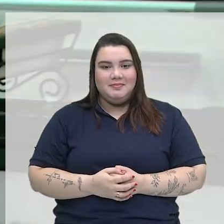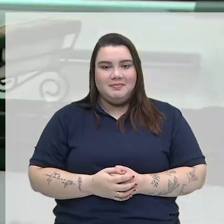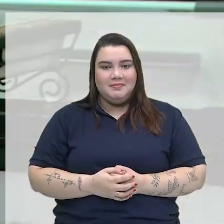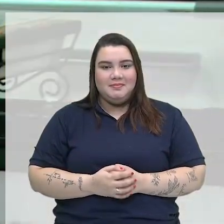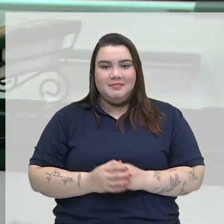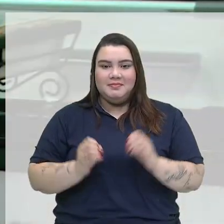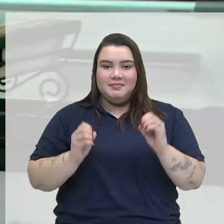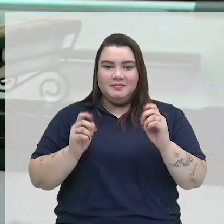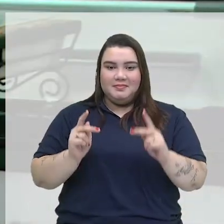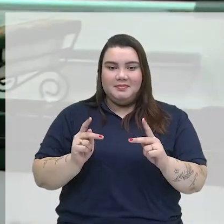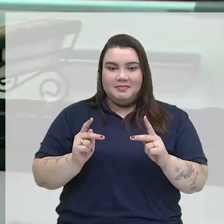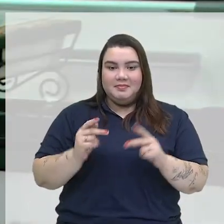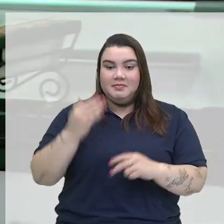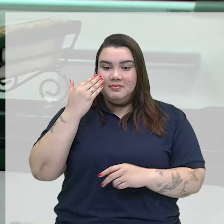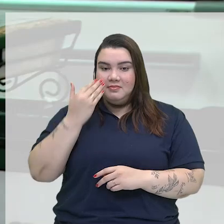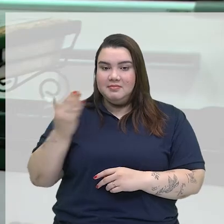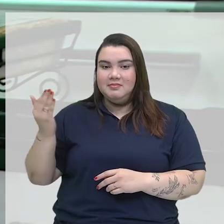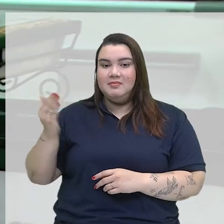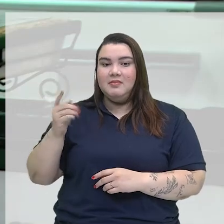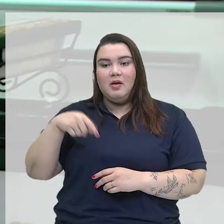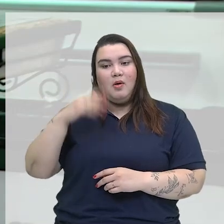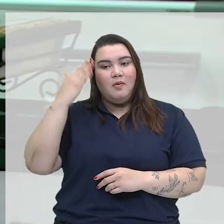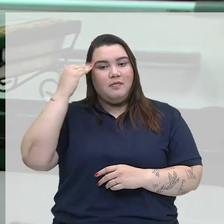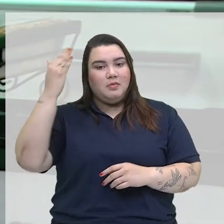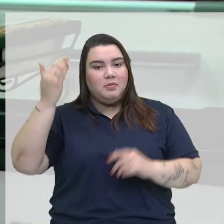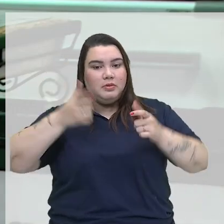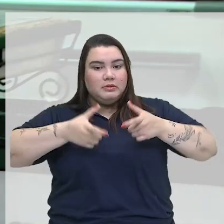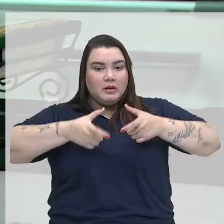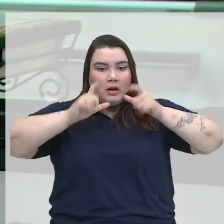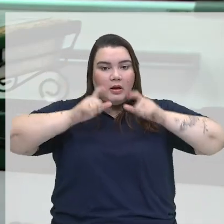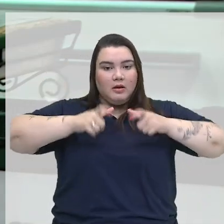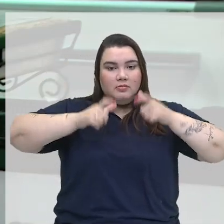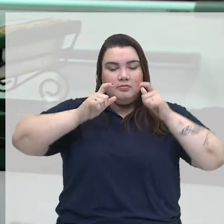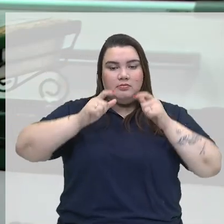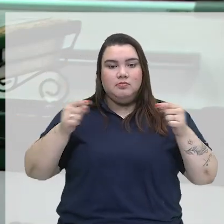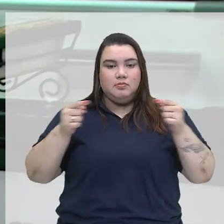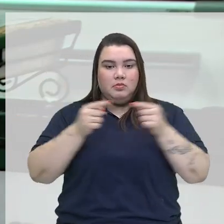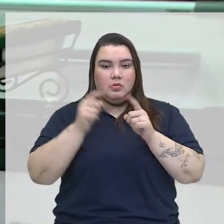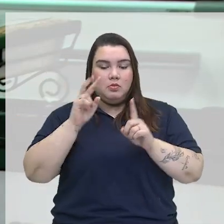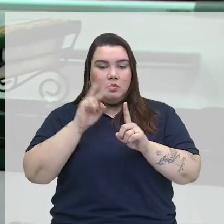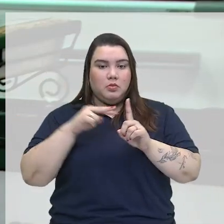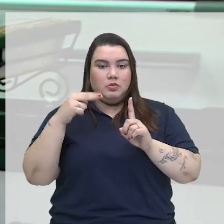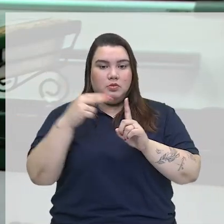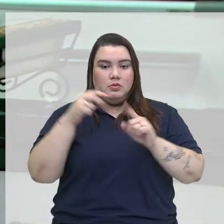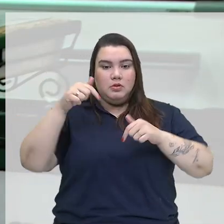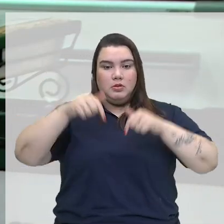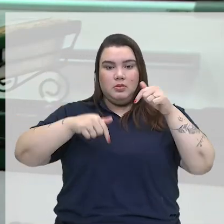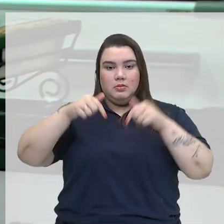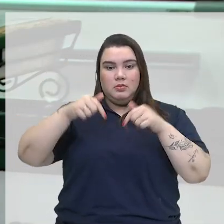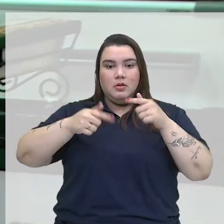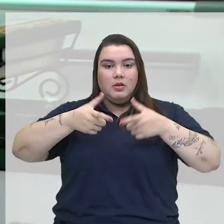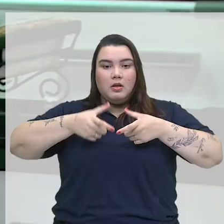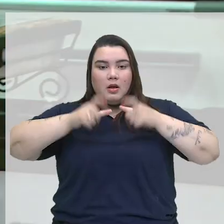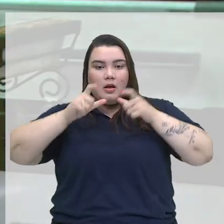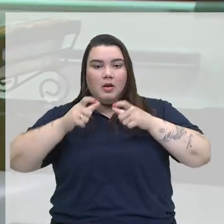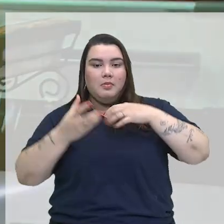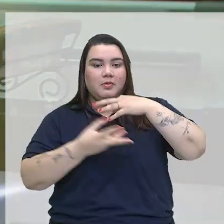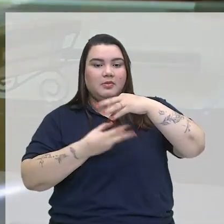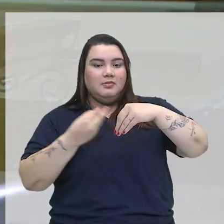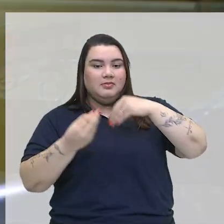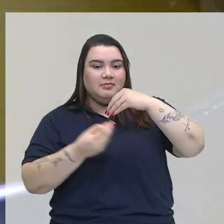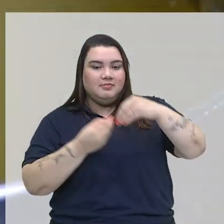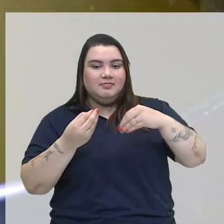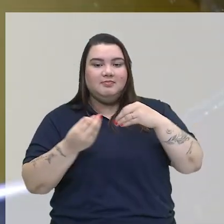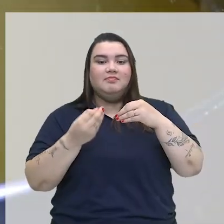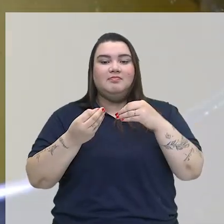Muito bem, esse aqui é o famoso tacacá. Do ponto de vista químico, o tacacá é uma mistura